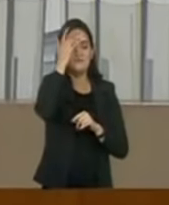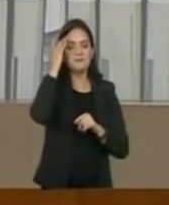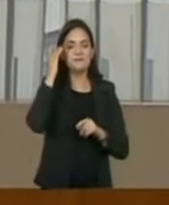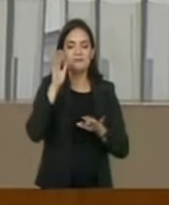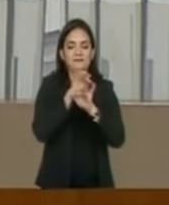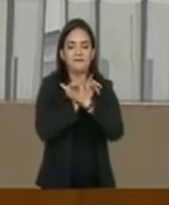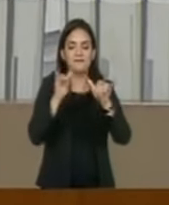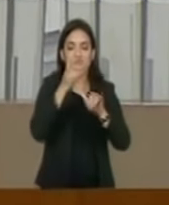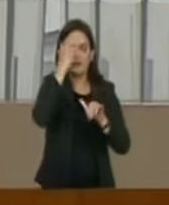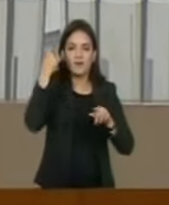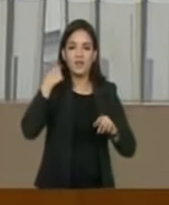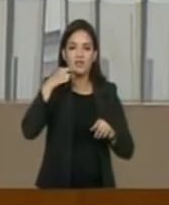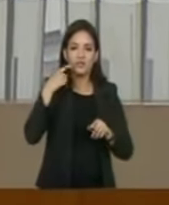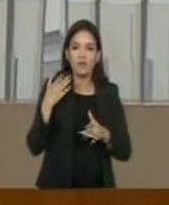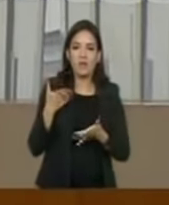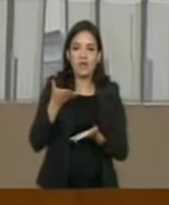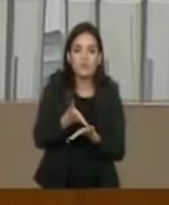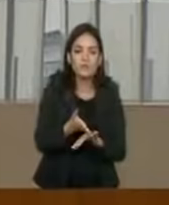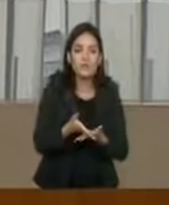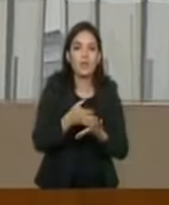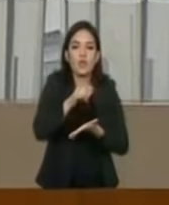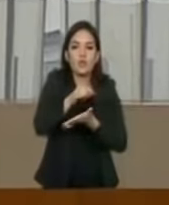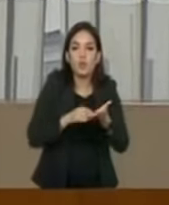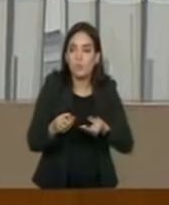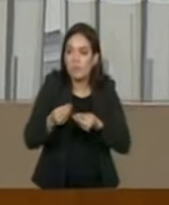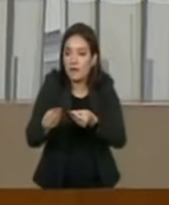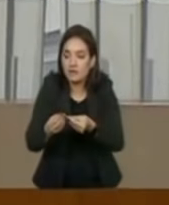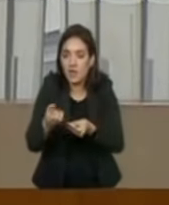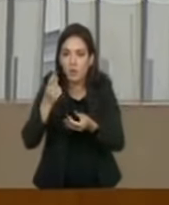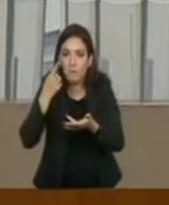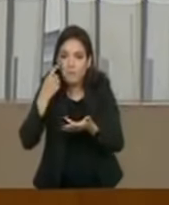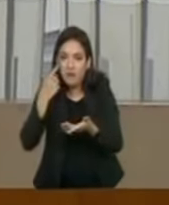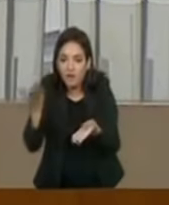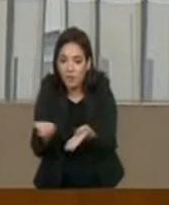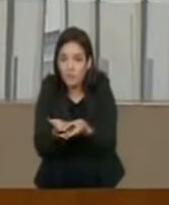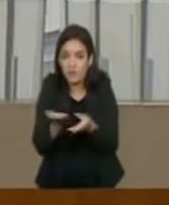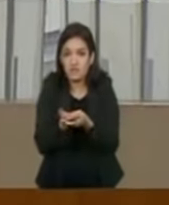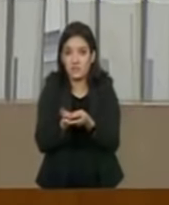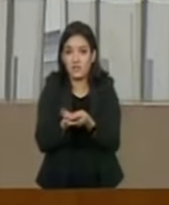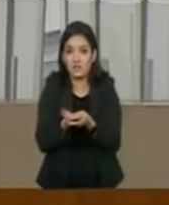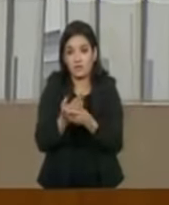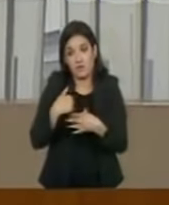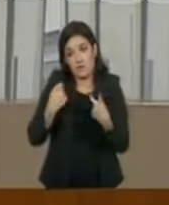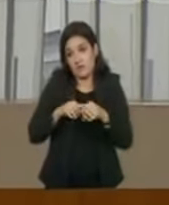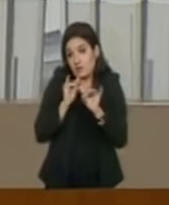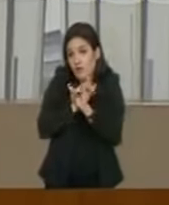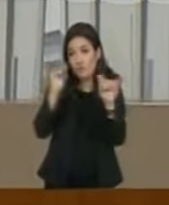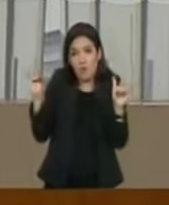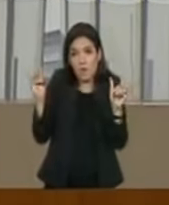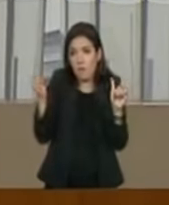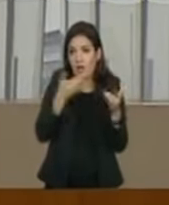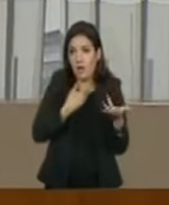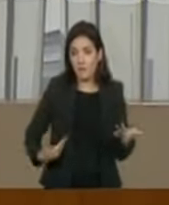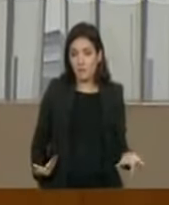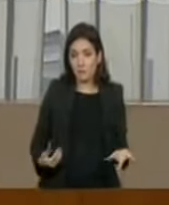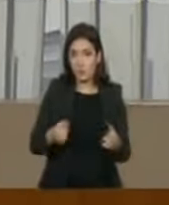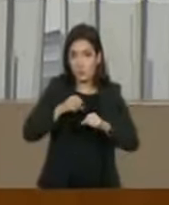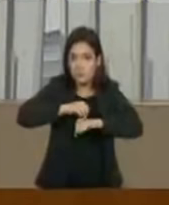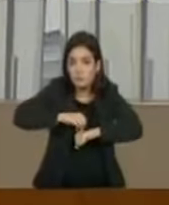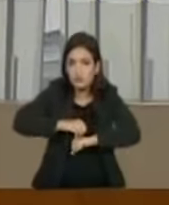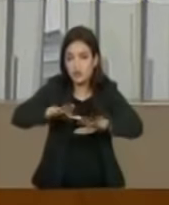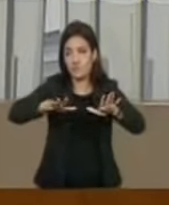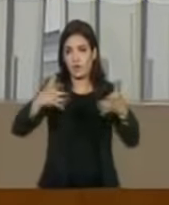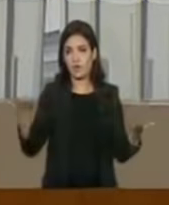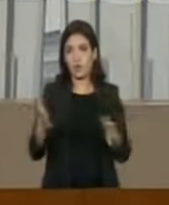aqui para pets para peticionar ou pra olhar um eu tenho que dar essa informação de maneira pública a toda a